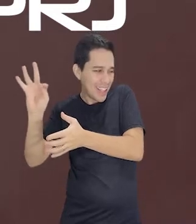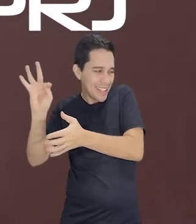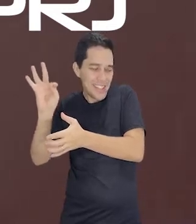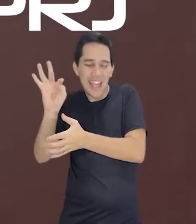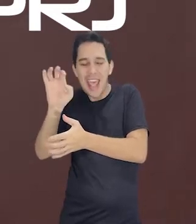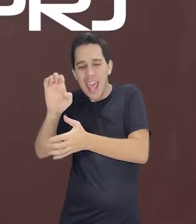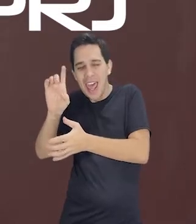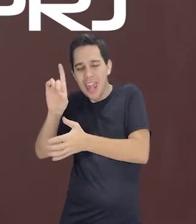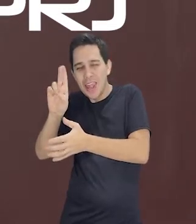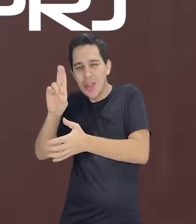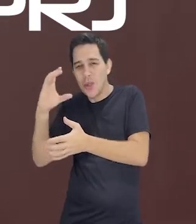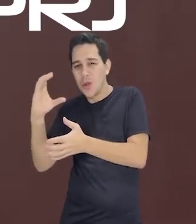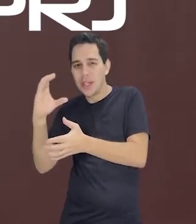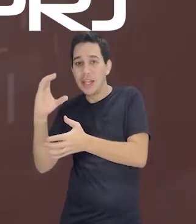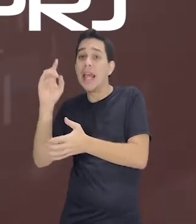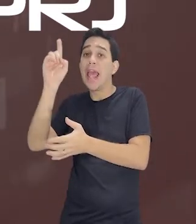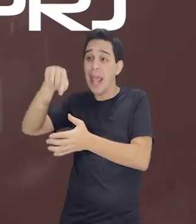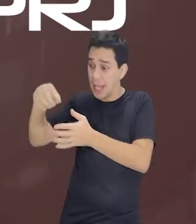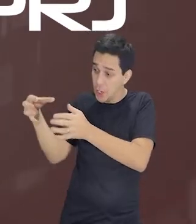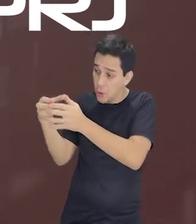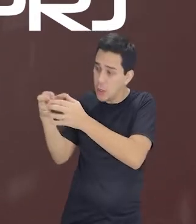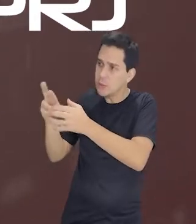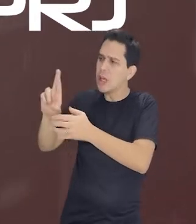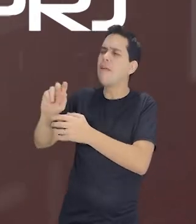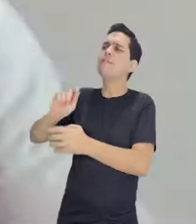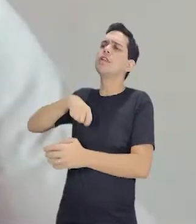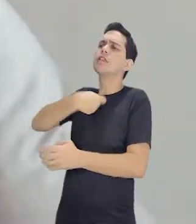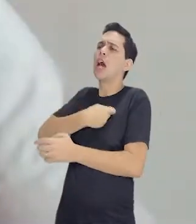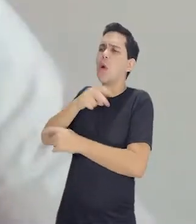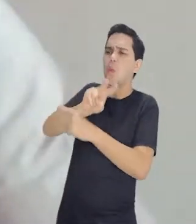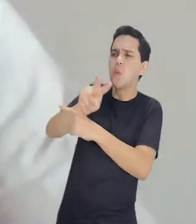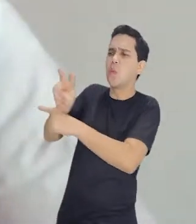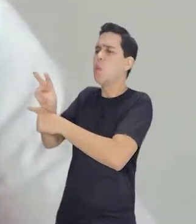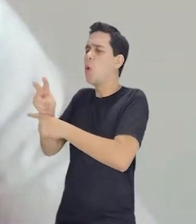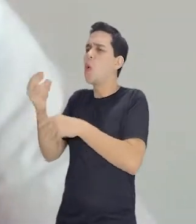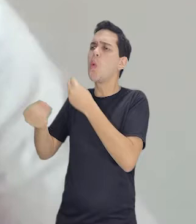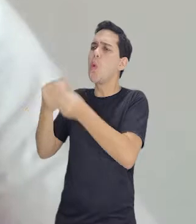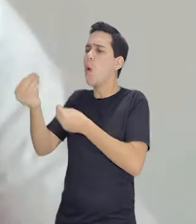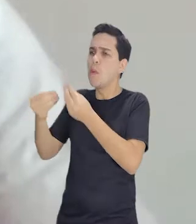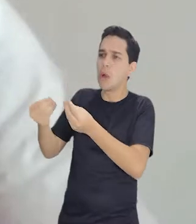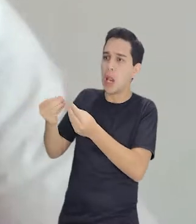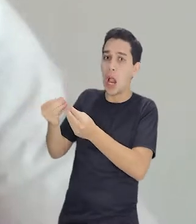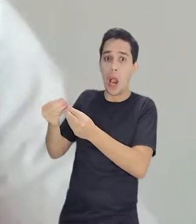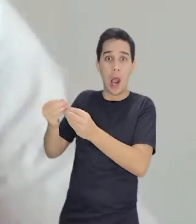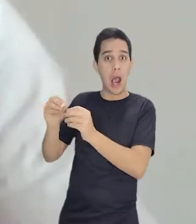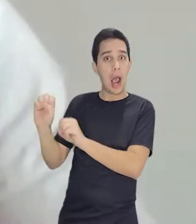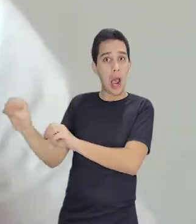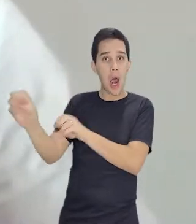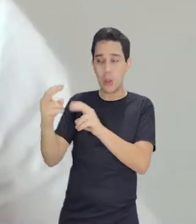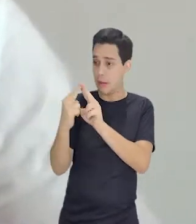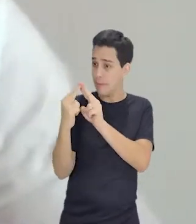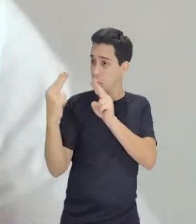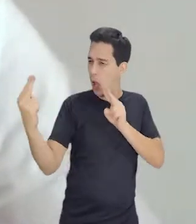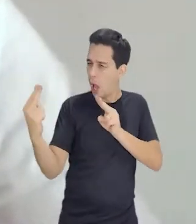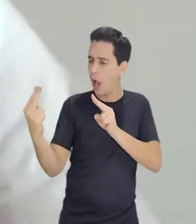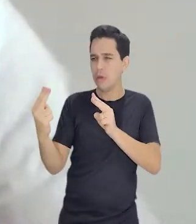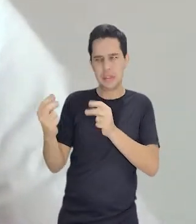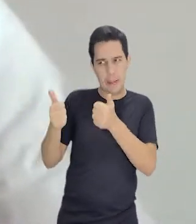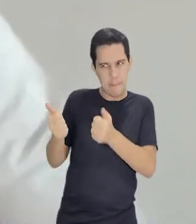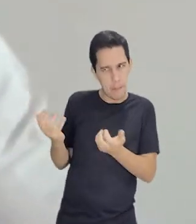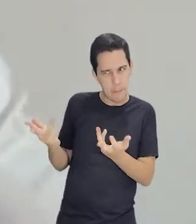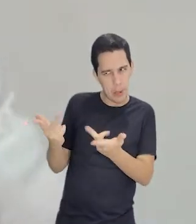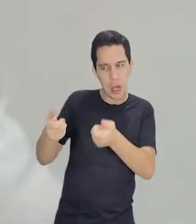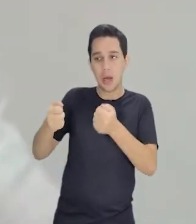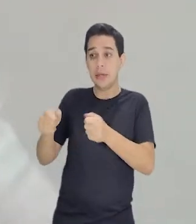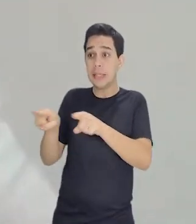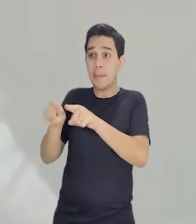tanto a qualidade do ensino remoto, mas também, nesse ponto, o retorno das atividades presenciais, tendo em vista justamente